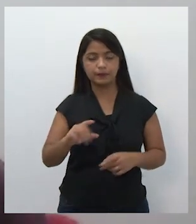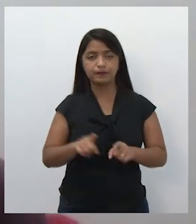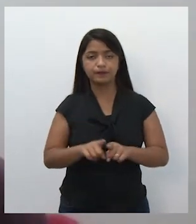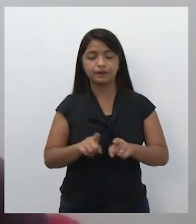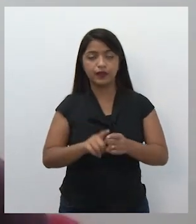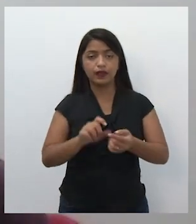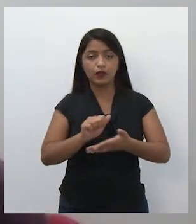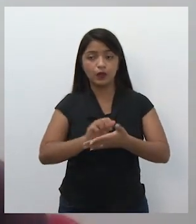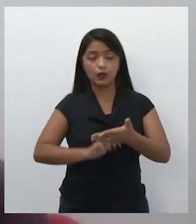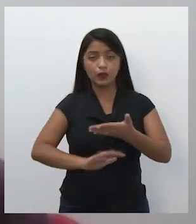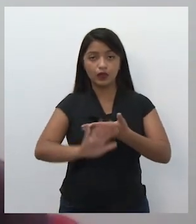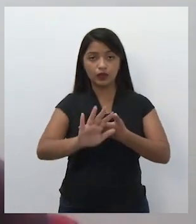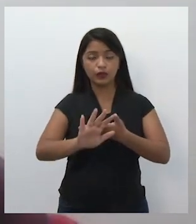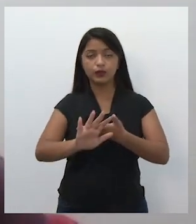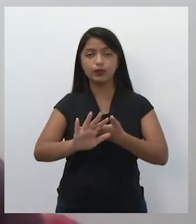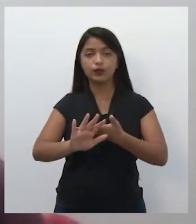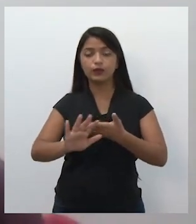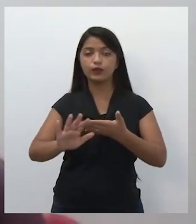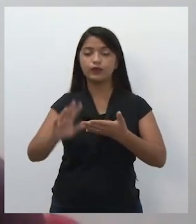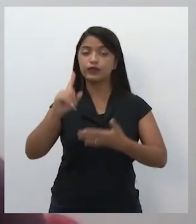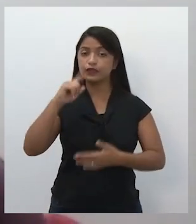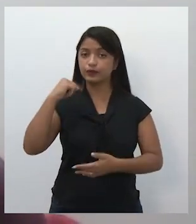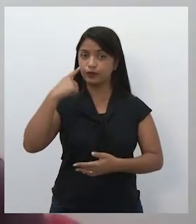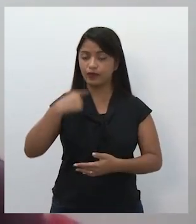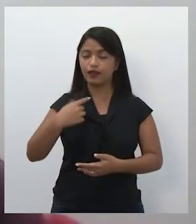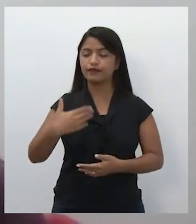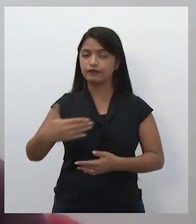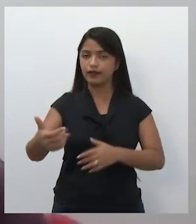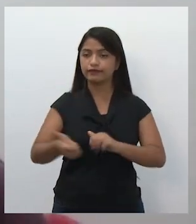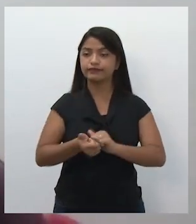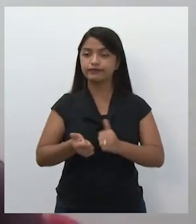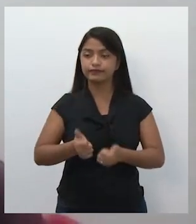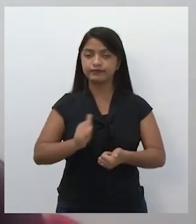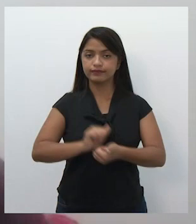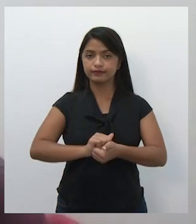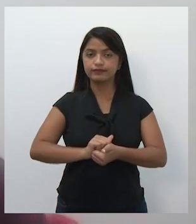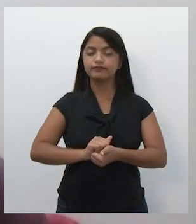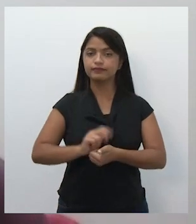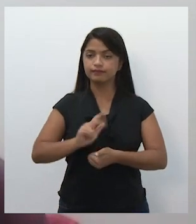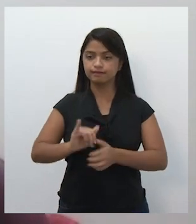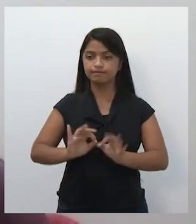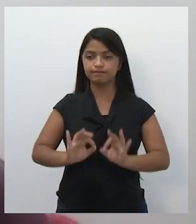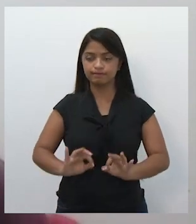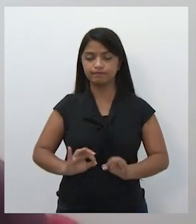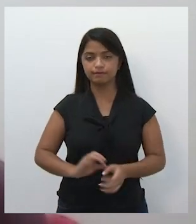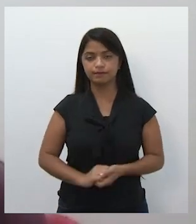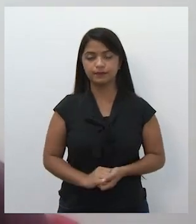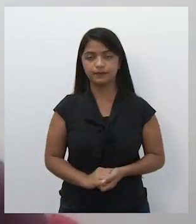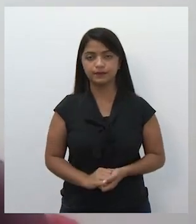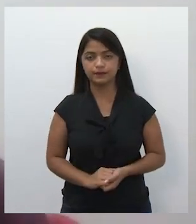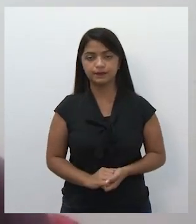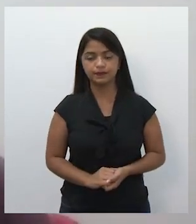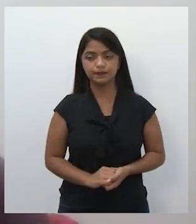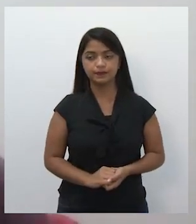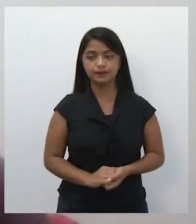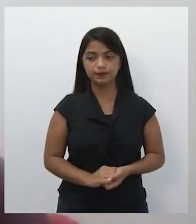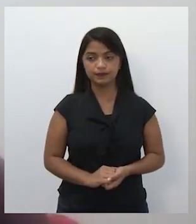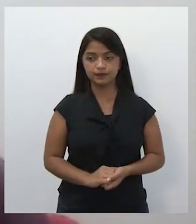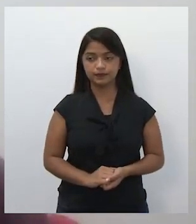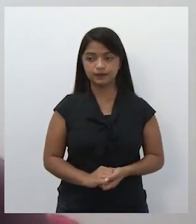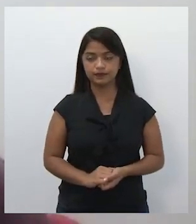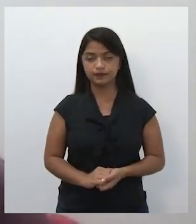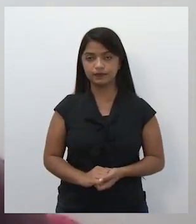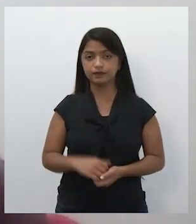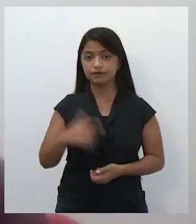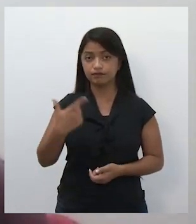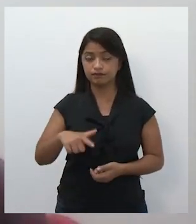vestibulares também irão se adequar, né, a essa construção, a maneira como isso acontece, tá? Deixa